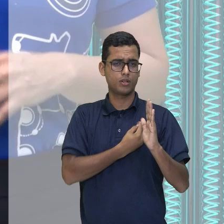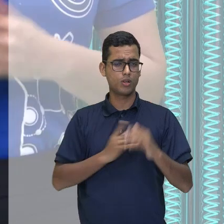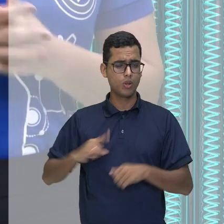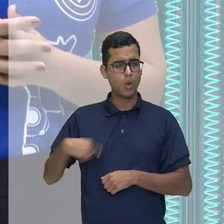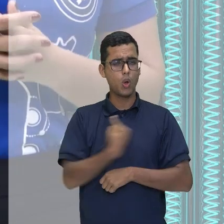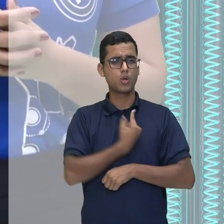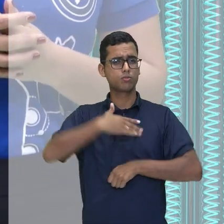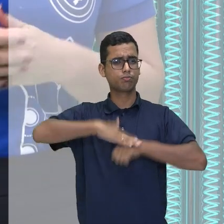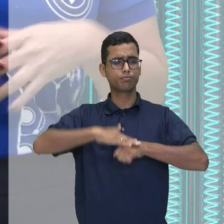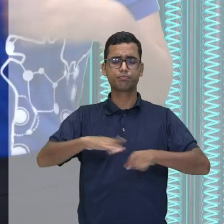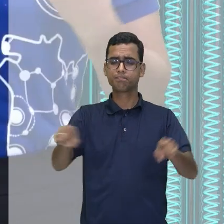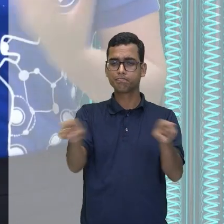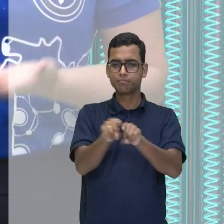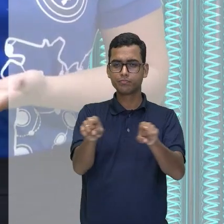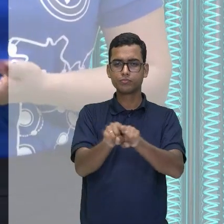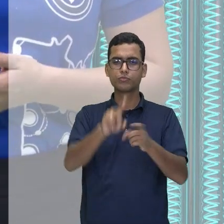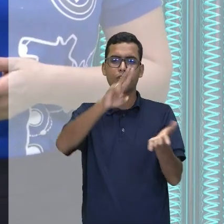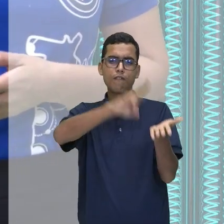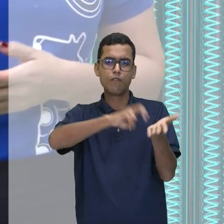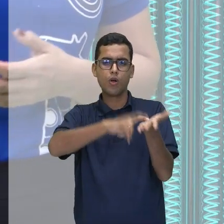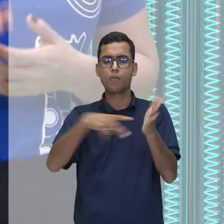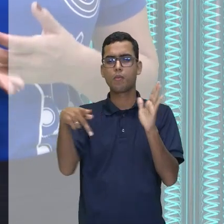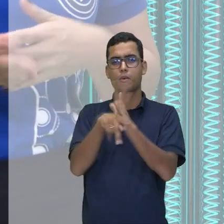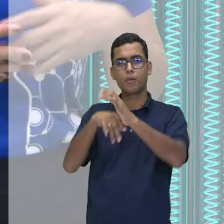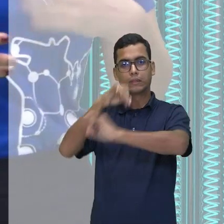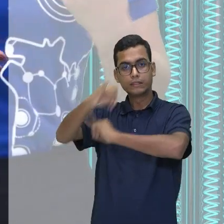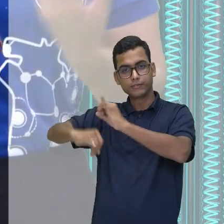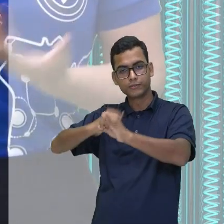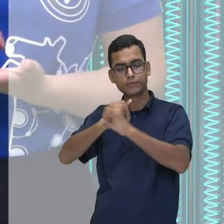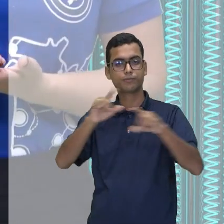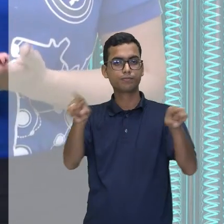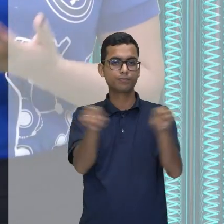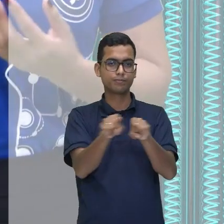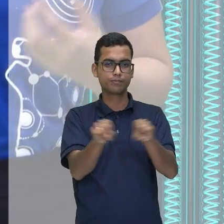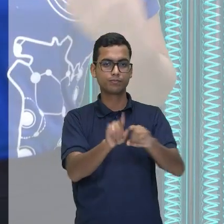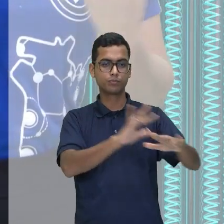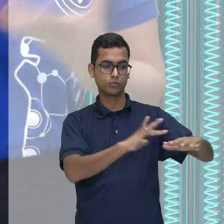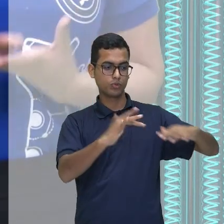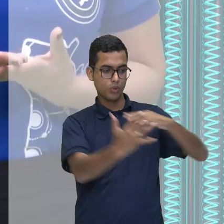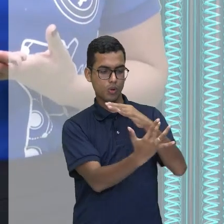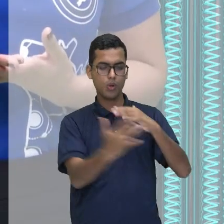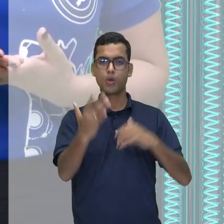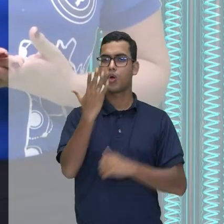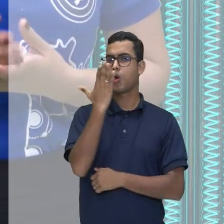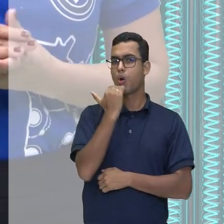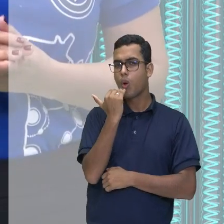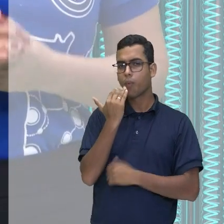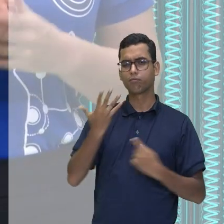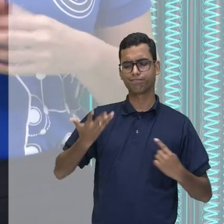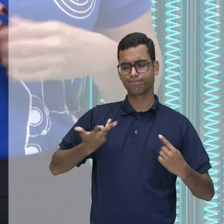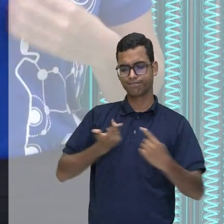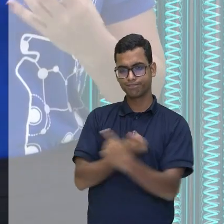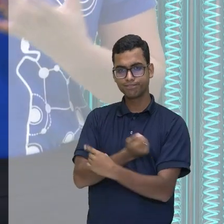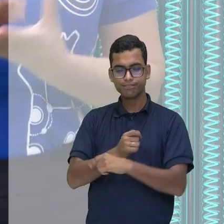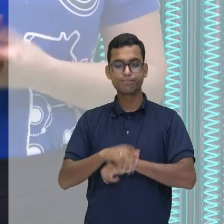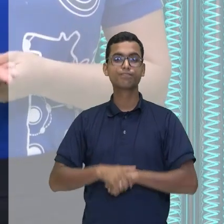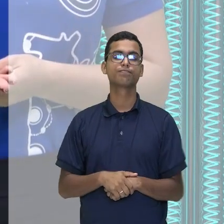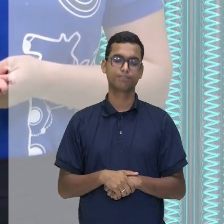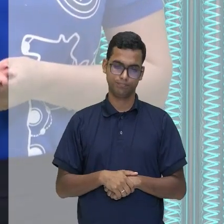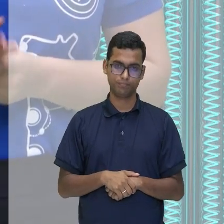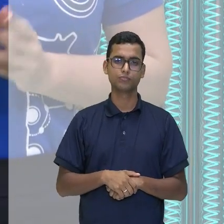em vocabulários da internet, redes sociais, comidas. Então a gente traz esse conhecimento para